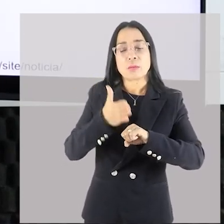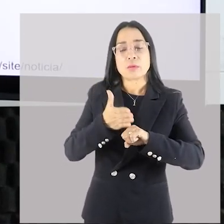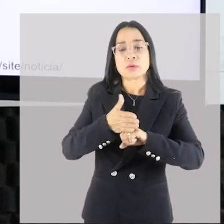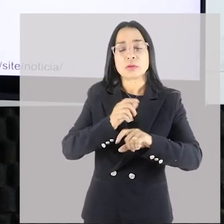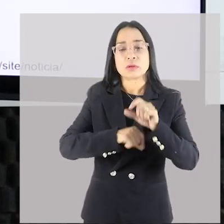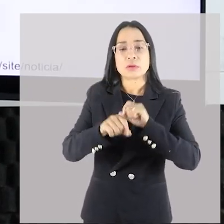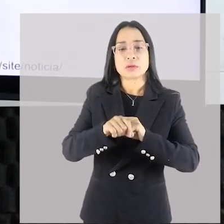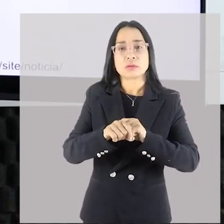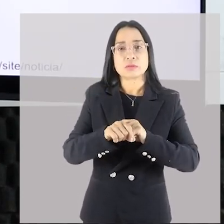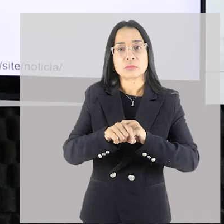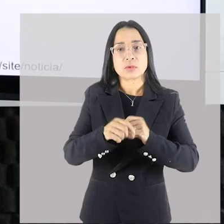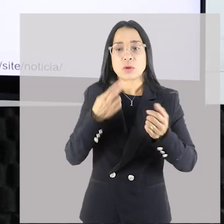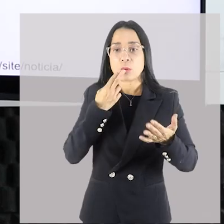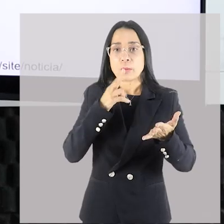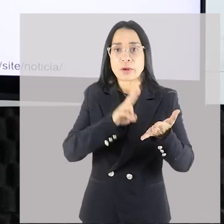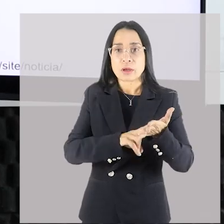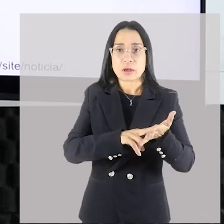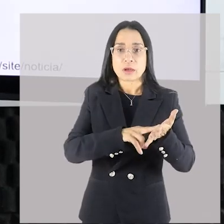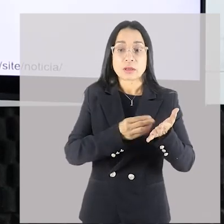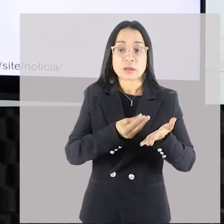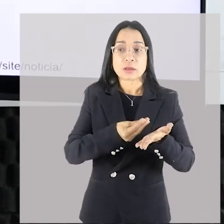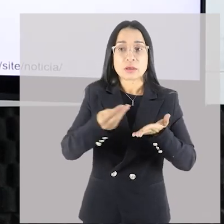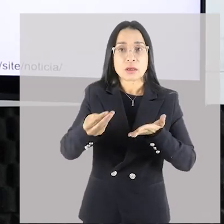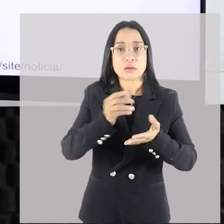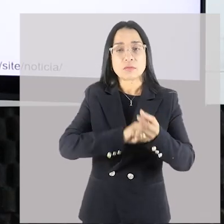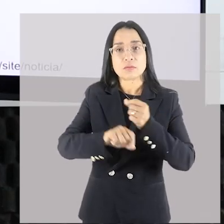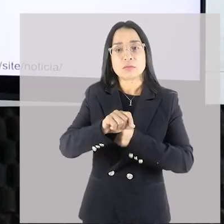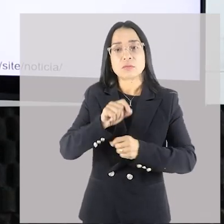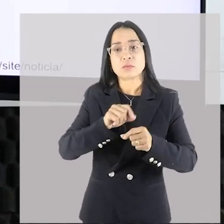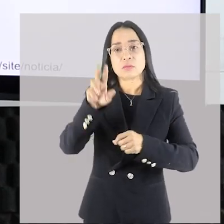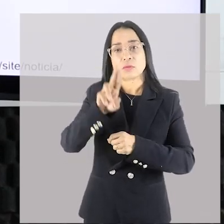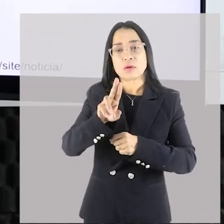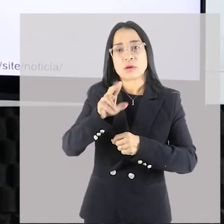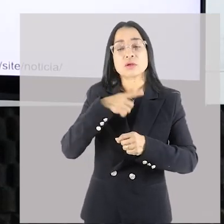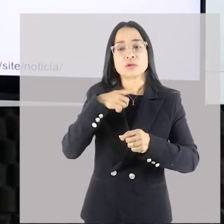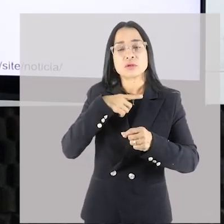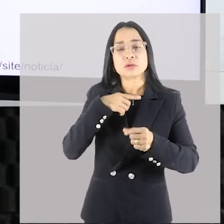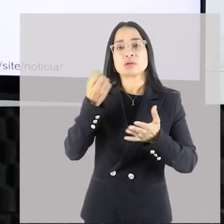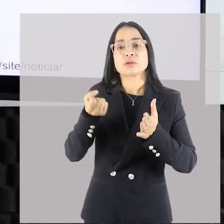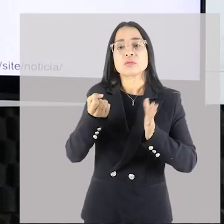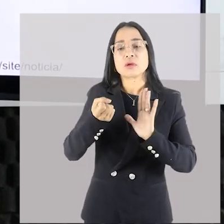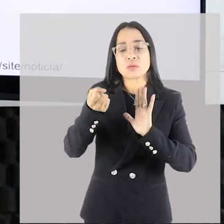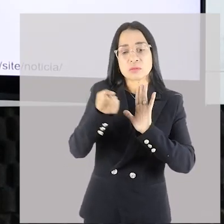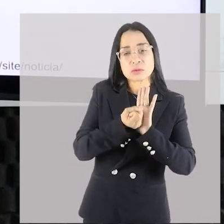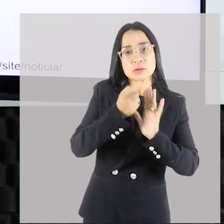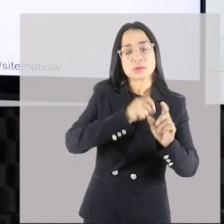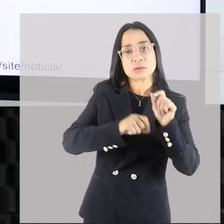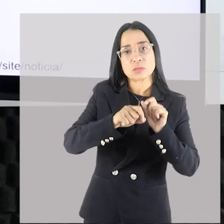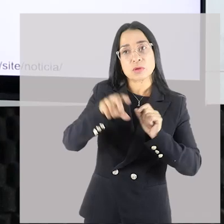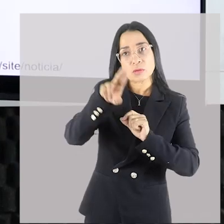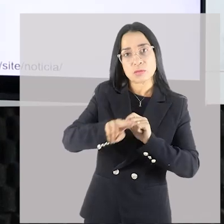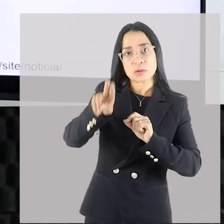esse símbolo, que ele usava como referência aos Jogos Olímpicos. Então, esse símbolo